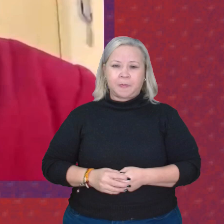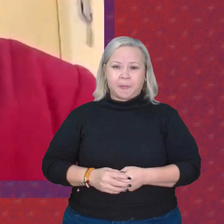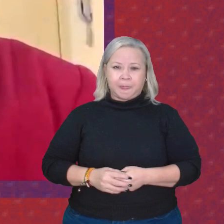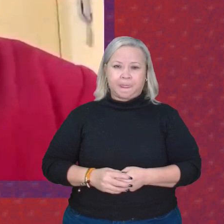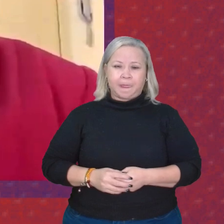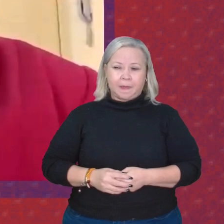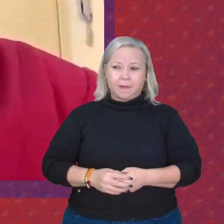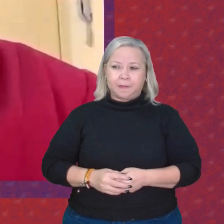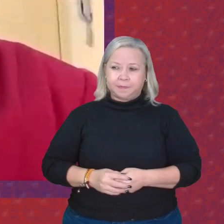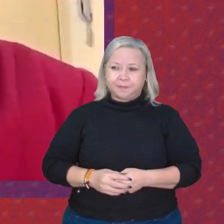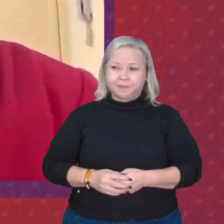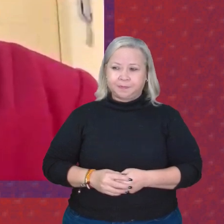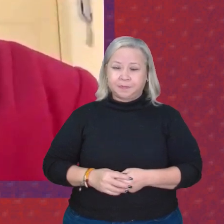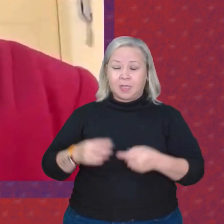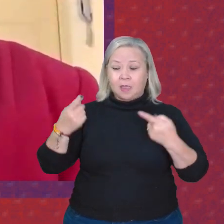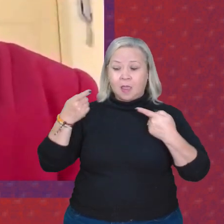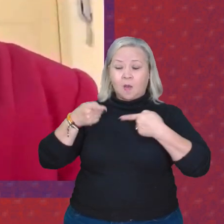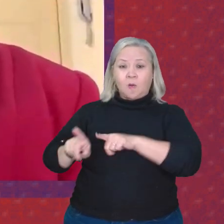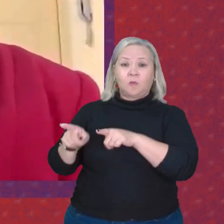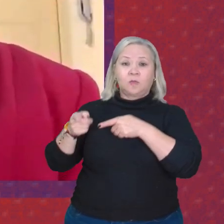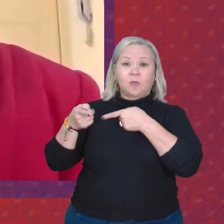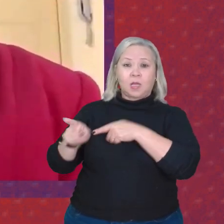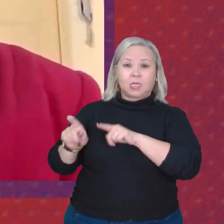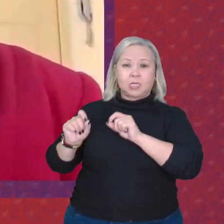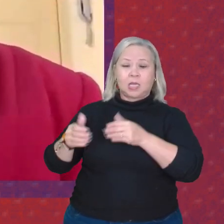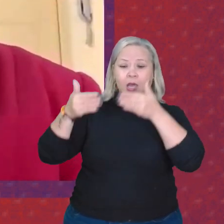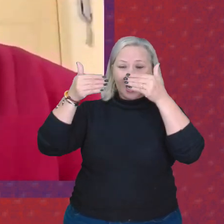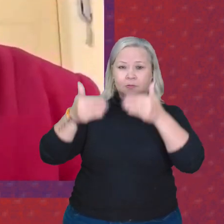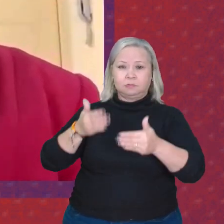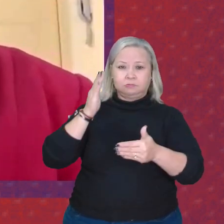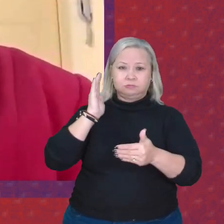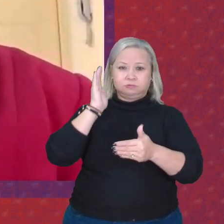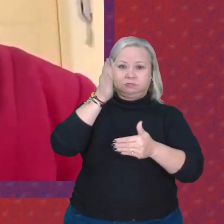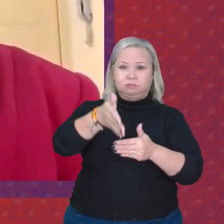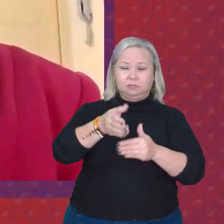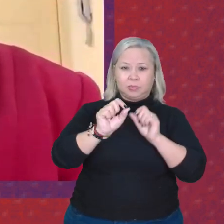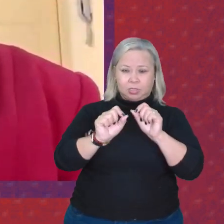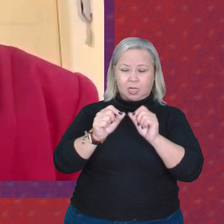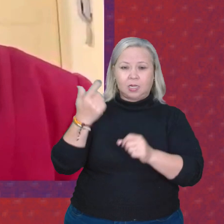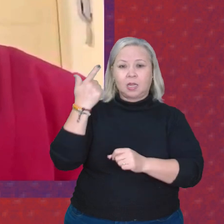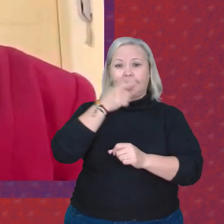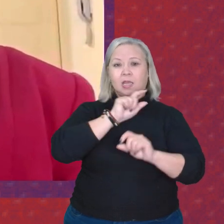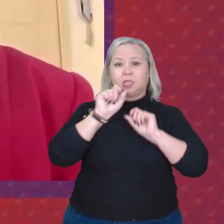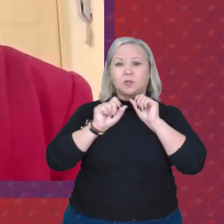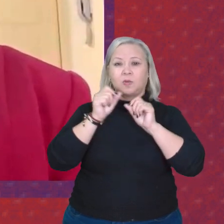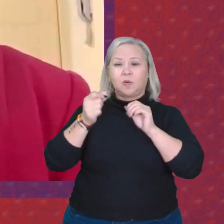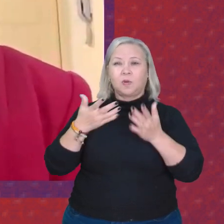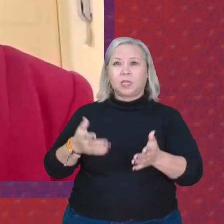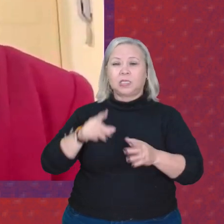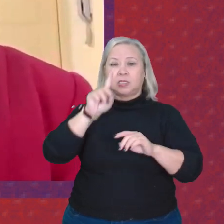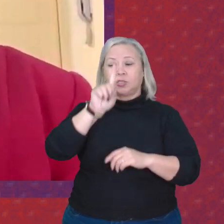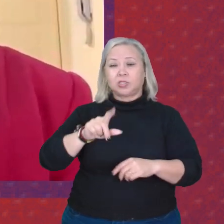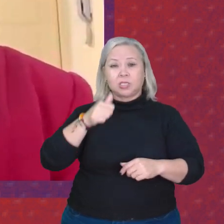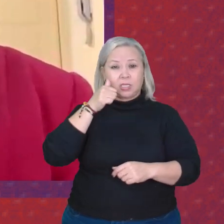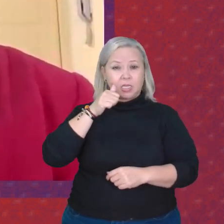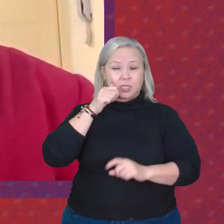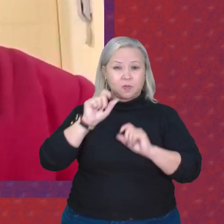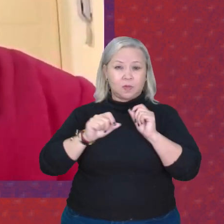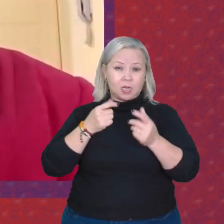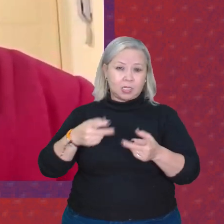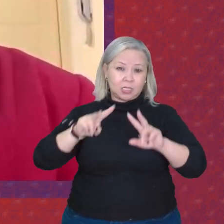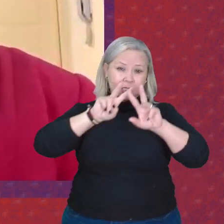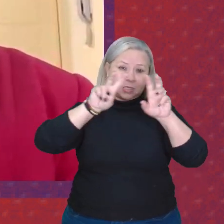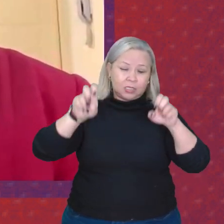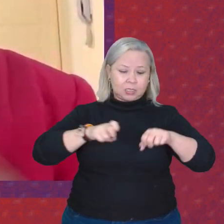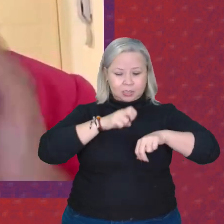E o ataque frontal e direto às conquistas em matéria de direitos das mulheres e questões de